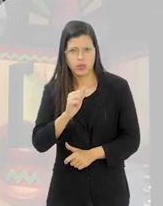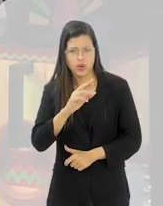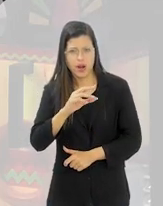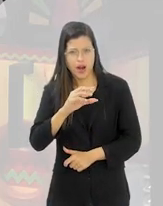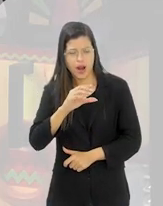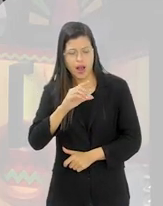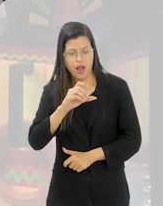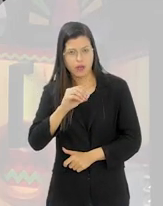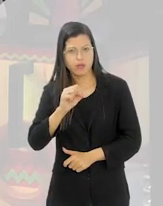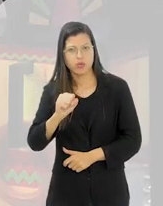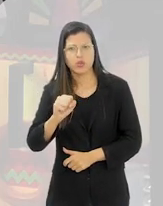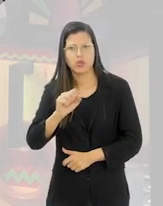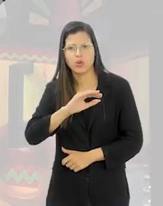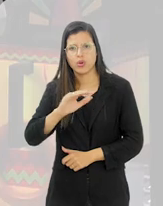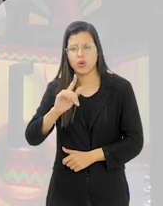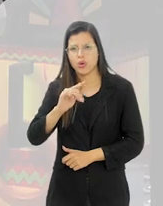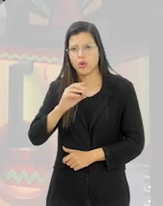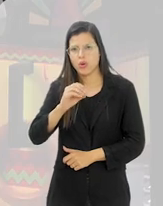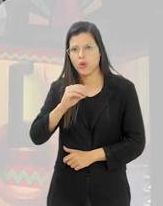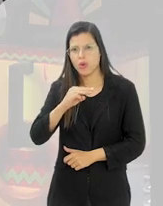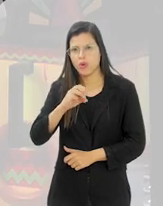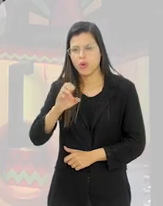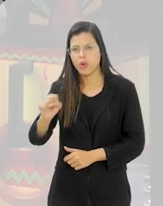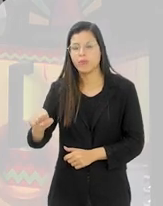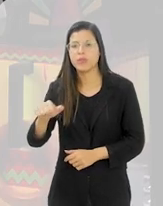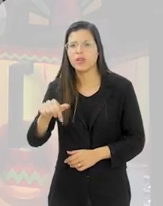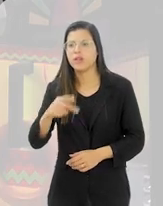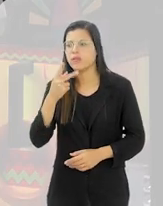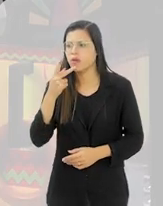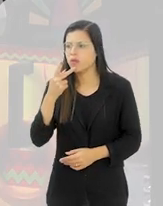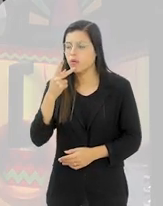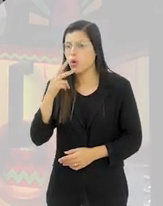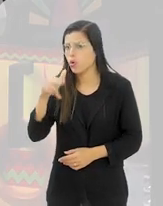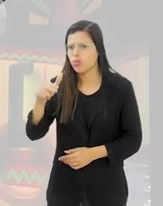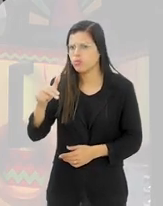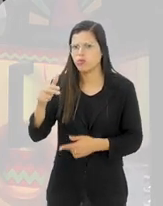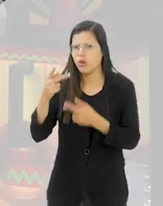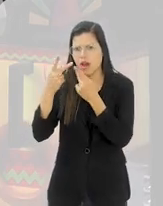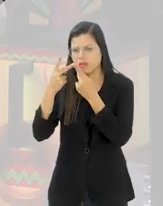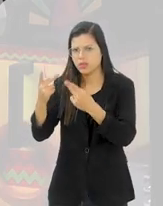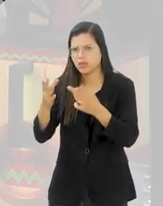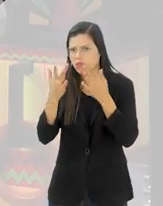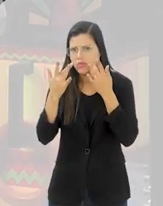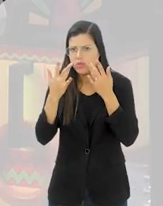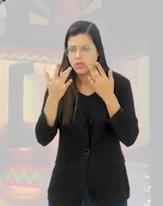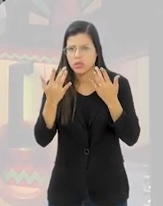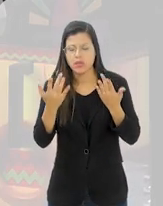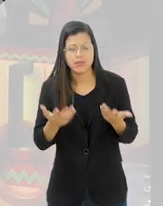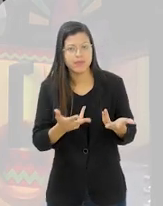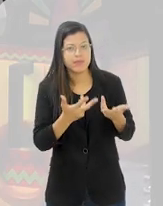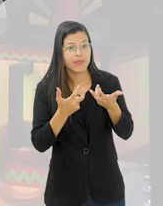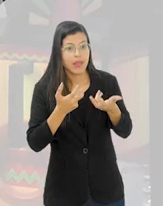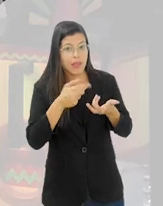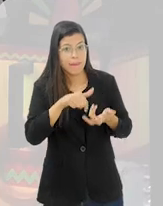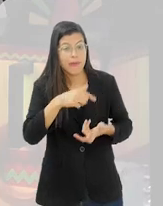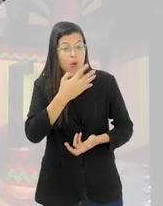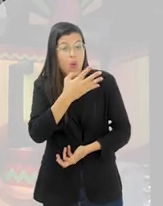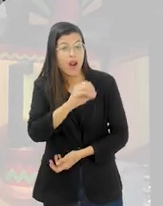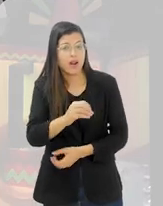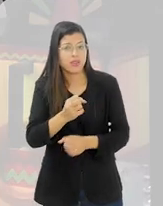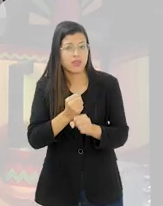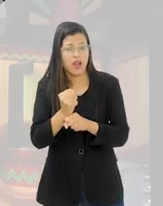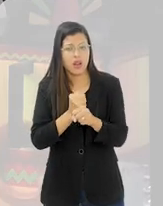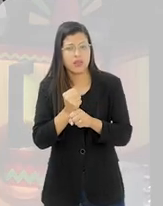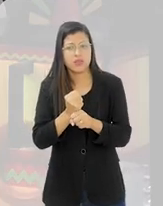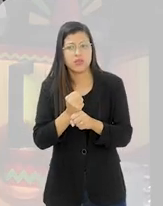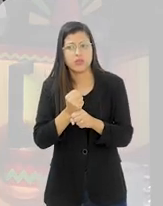"Eu nunca fui num teatro. Como é que você vai num teatro?" Aí você vê uma pessoa que tem 40 anos trabalhando, contribuindo para a cultura popular brasileira, ela